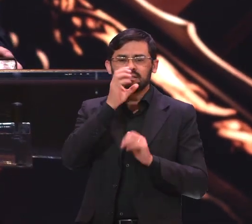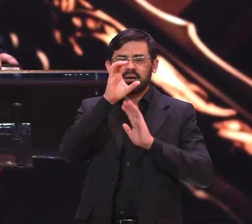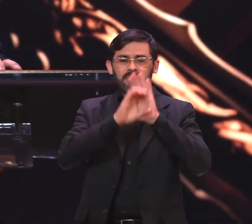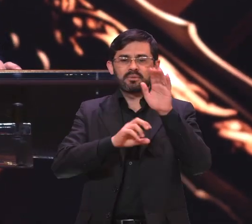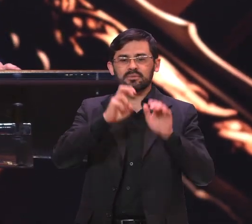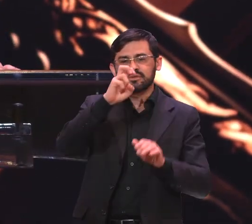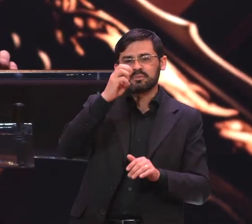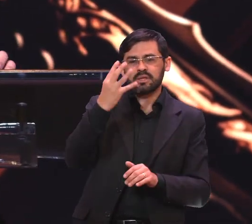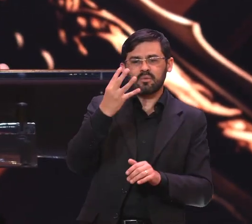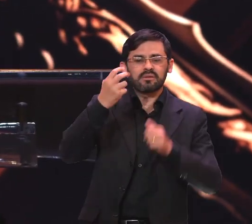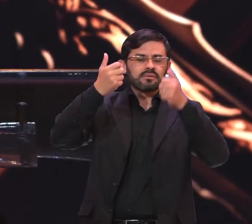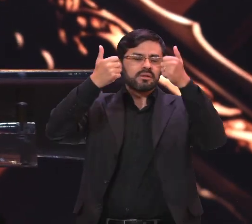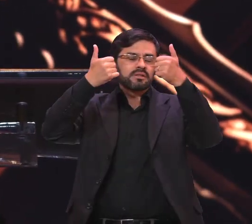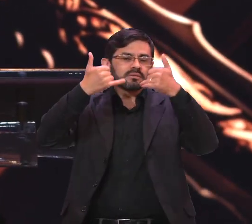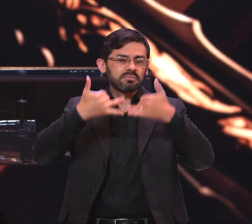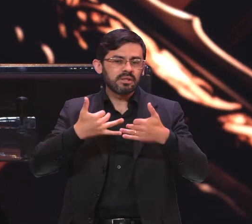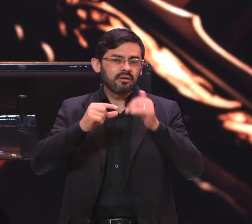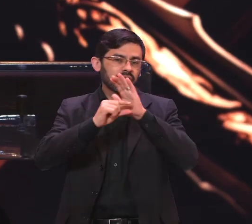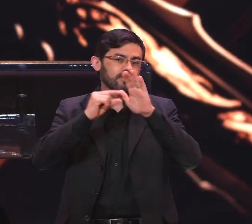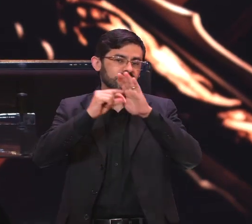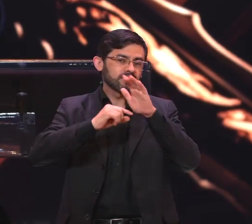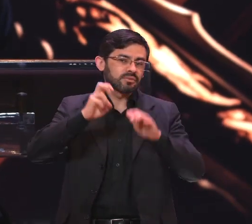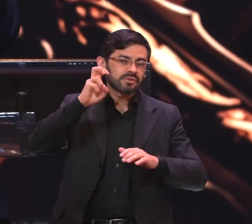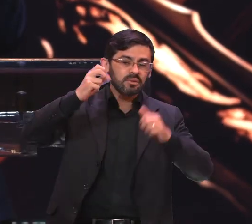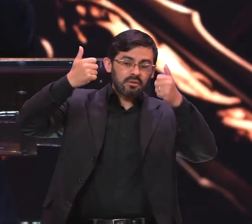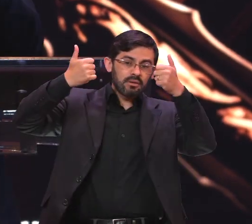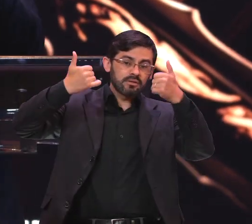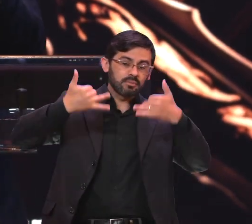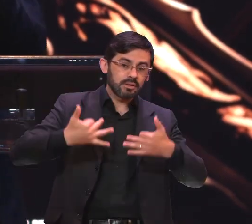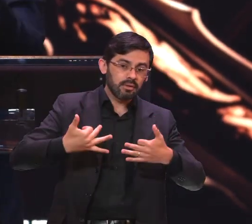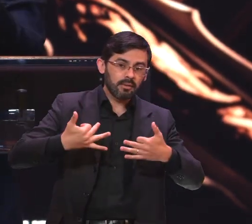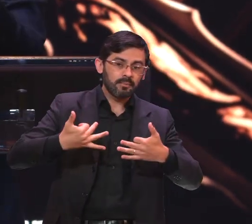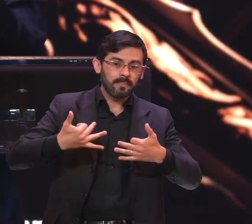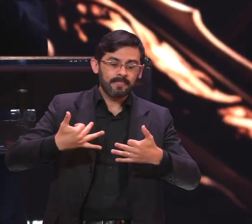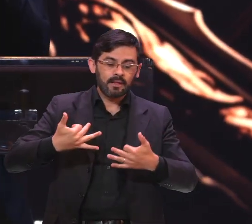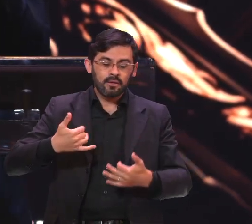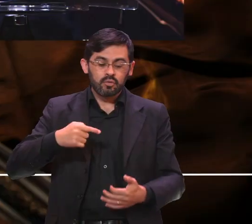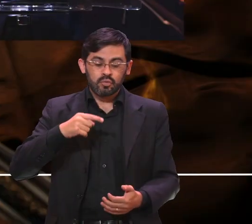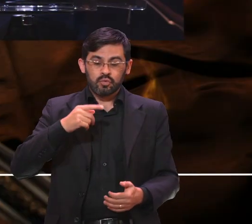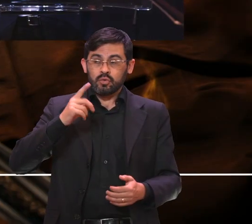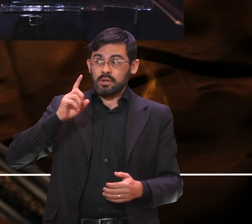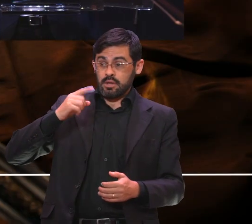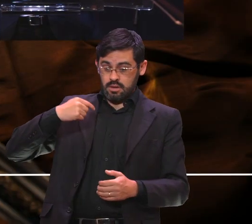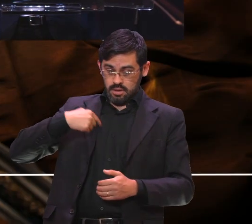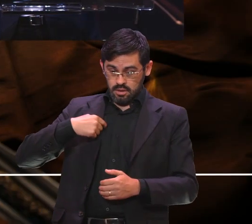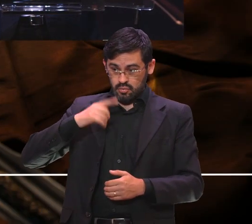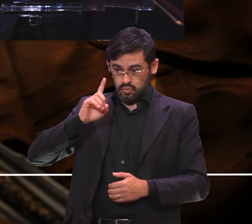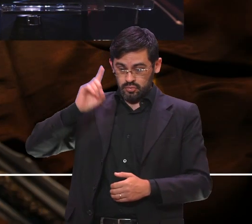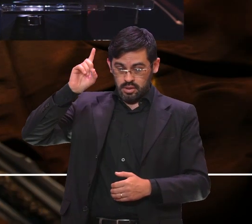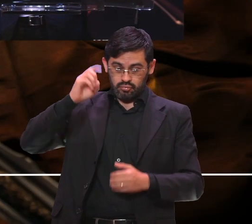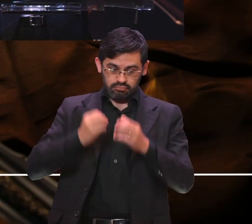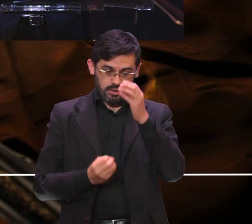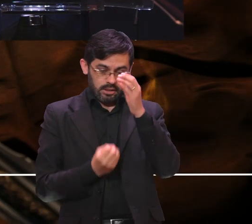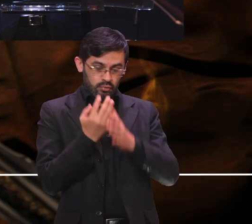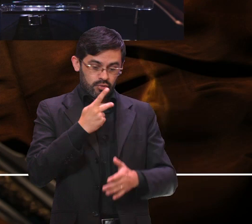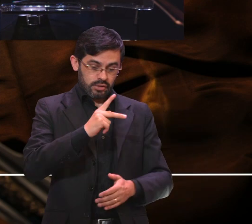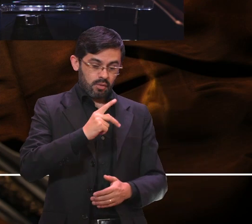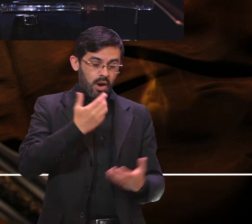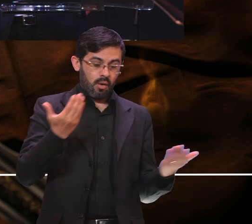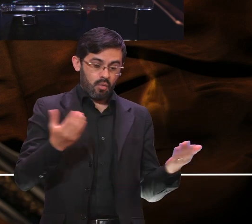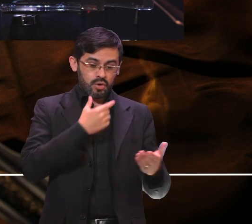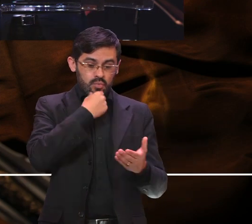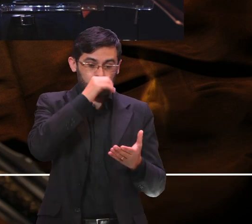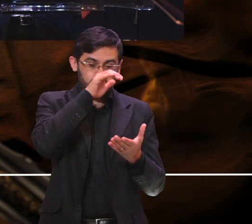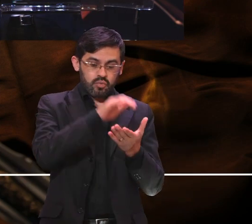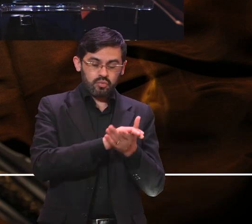54, que diz, no versículo 5, porque o teu Criador é o teu marido, o Senhor